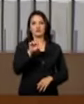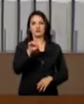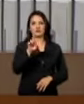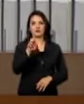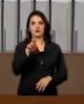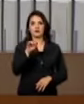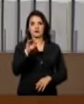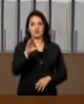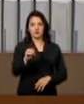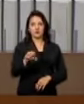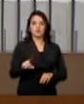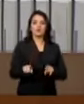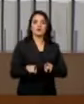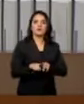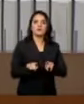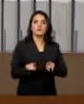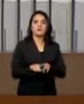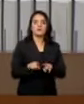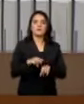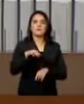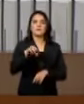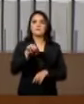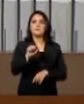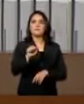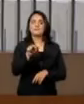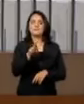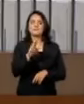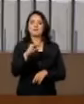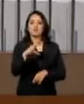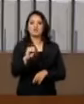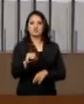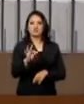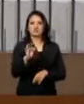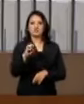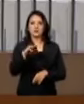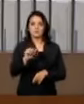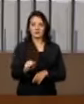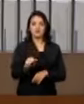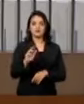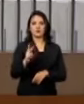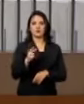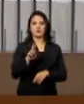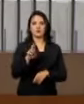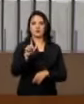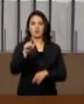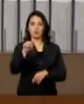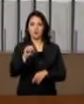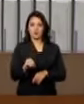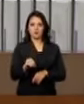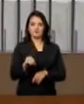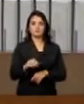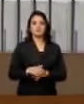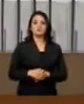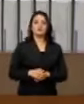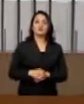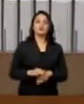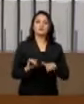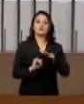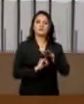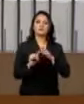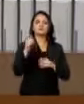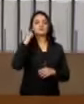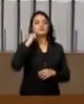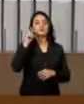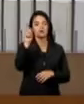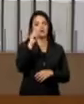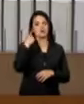Instituto de Defesa do Direito de Defesa, Márcio Tomás Bastos e DDD, o doutor Hugo Leonardo. Pelo amicus curiae, Instituto dos Advogados de São Paulo, IASP, doutor Miguel